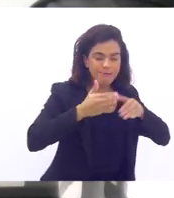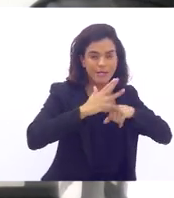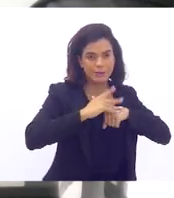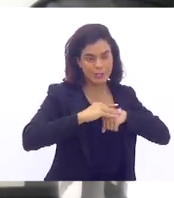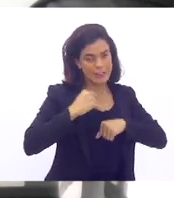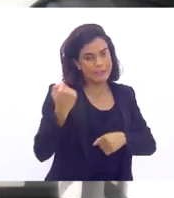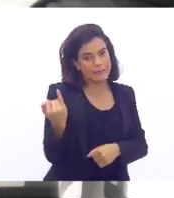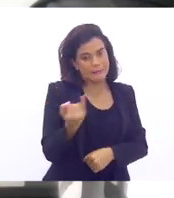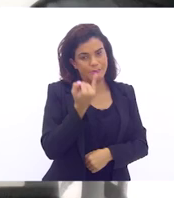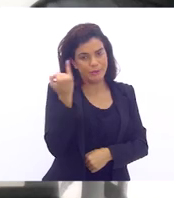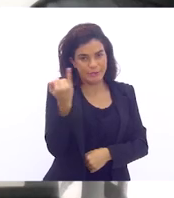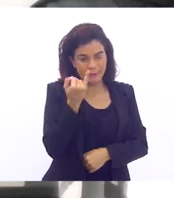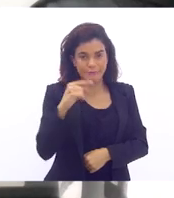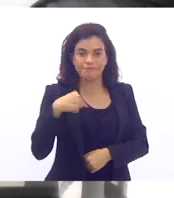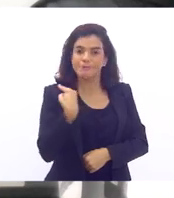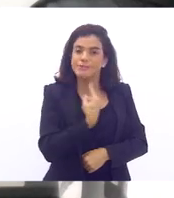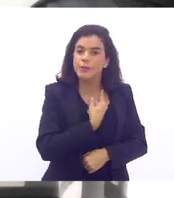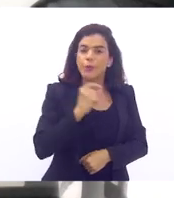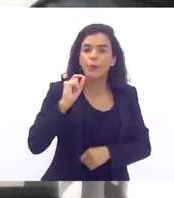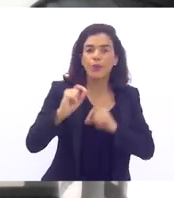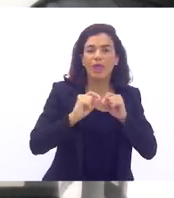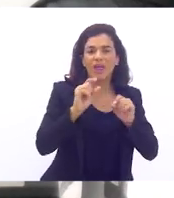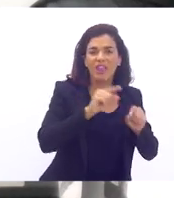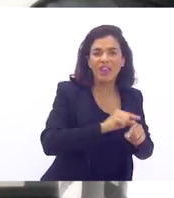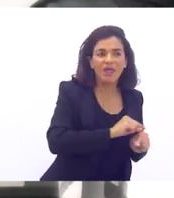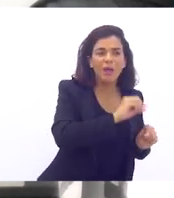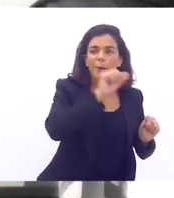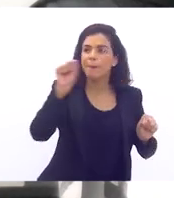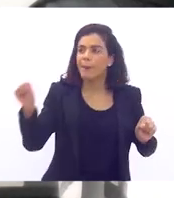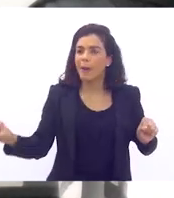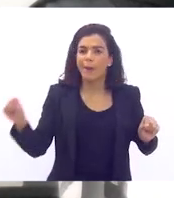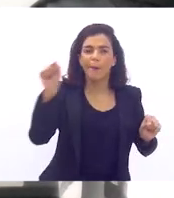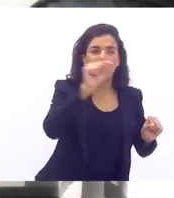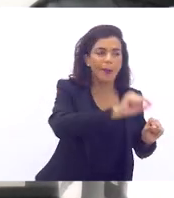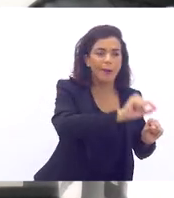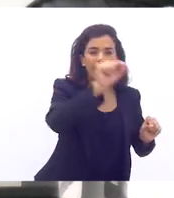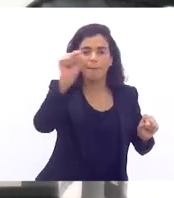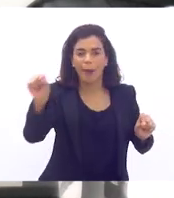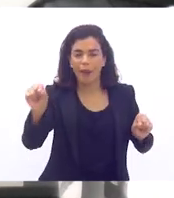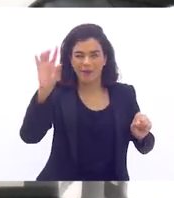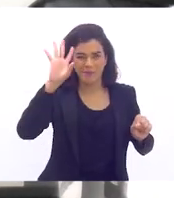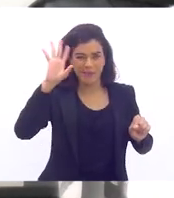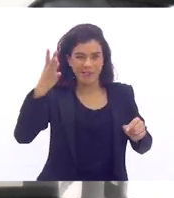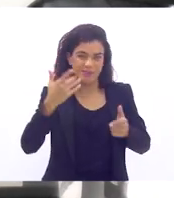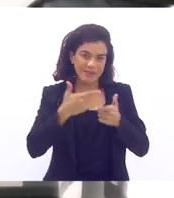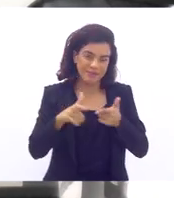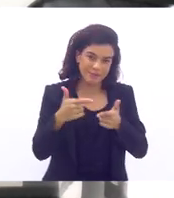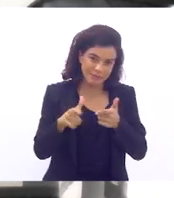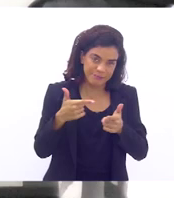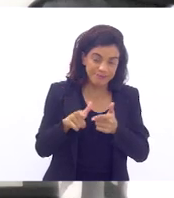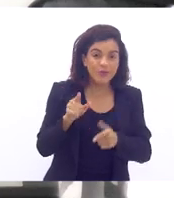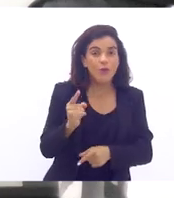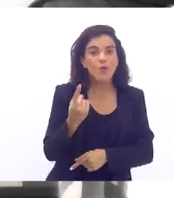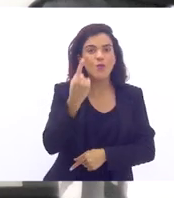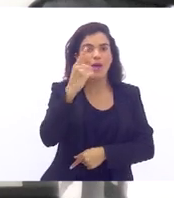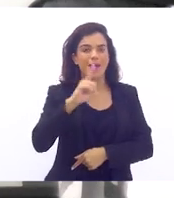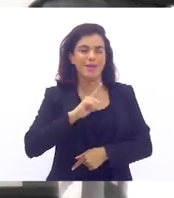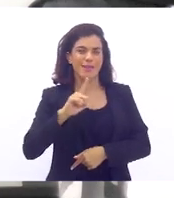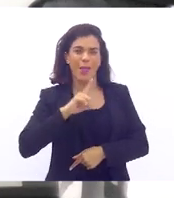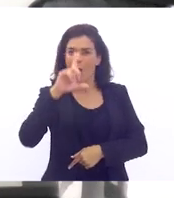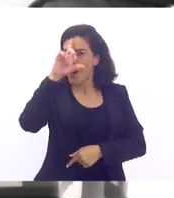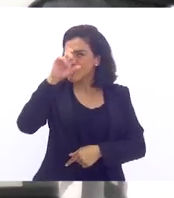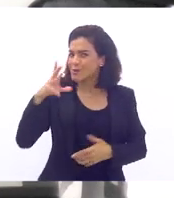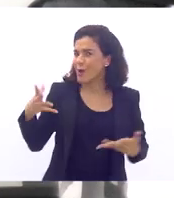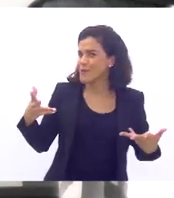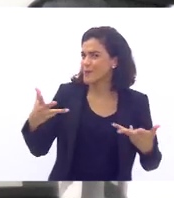muito importante para que a gente não tenha que sair do estado para resolver esse problema uma vez que nós estamos numa rede de